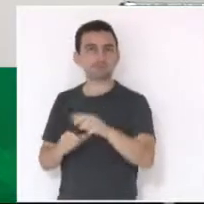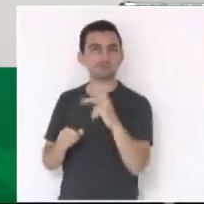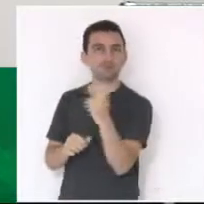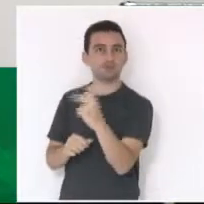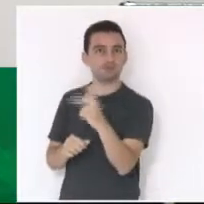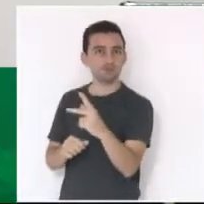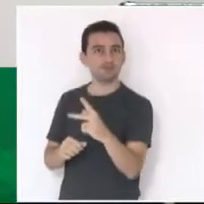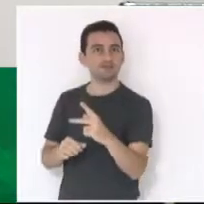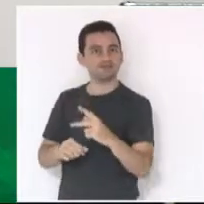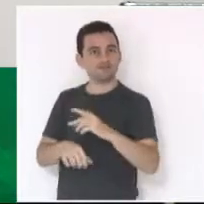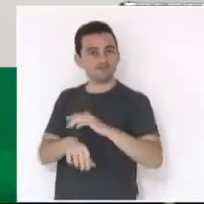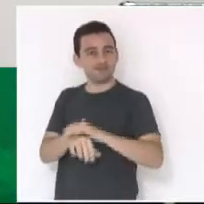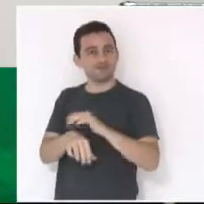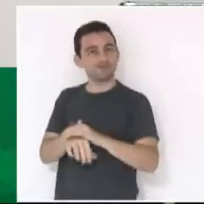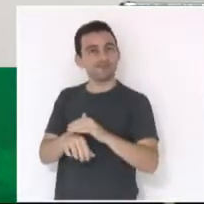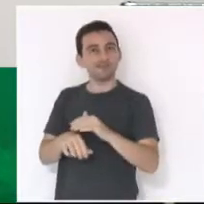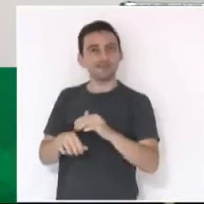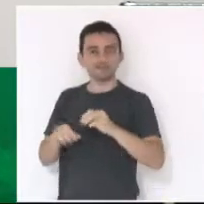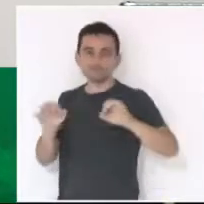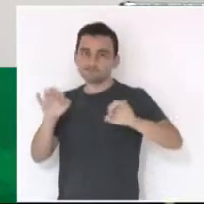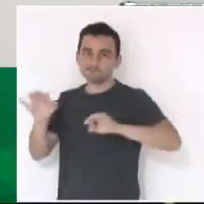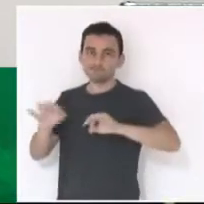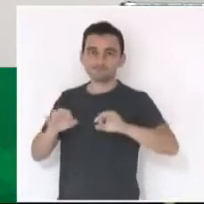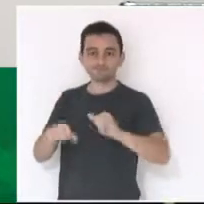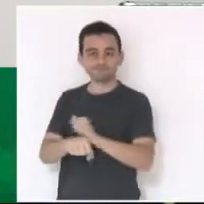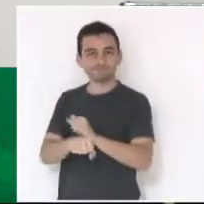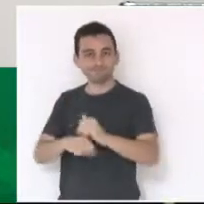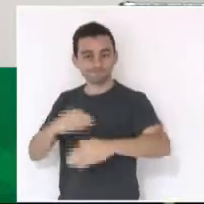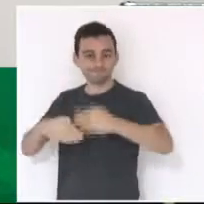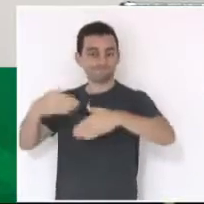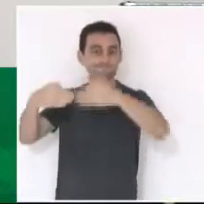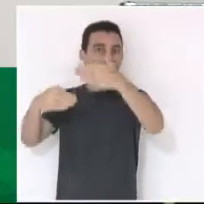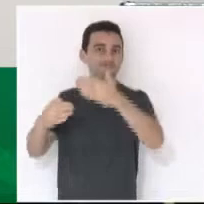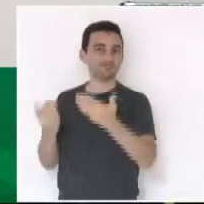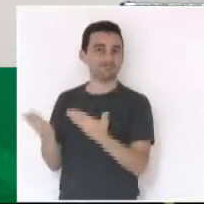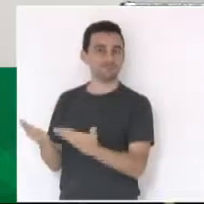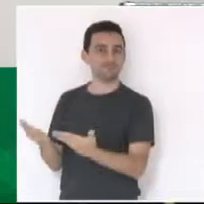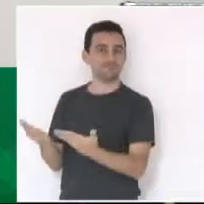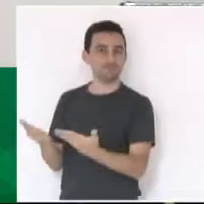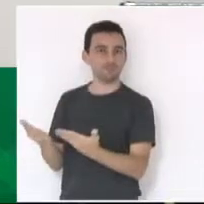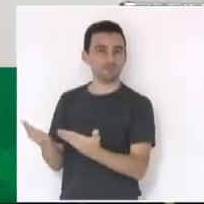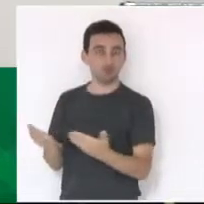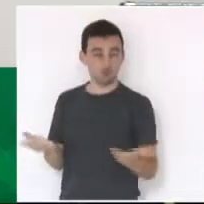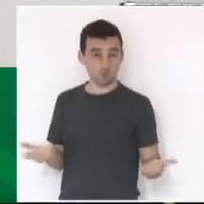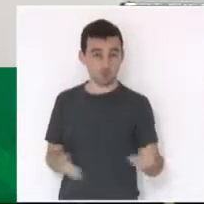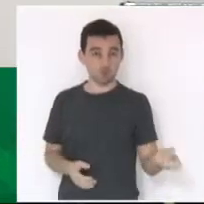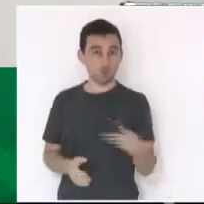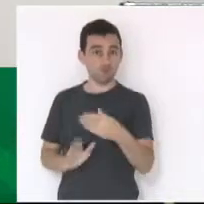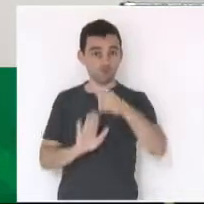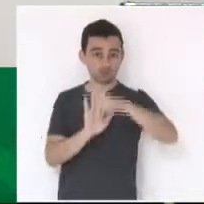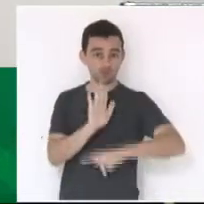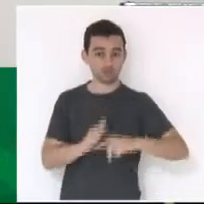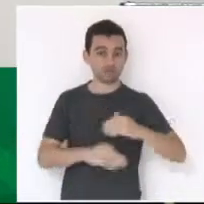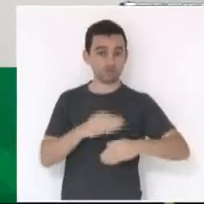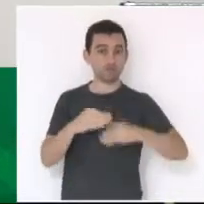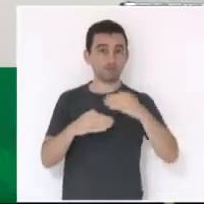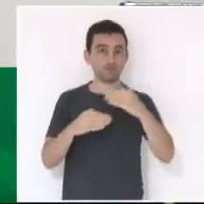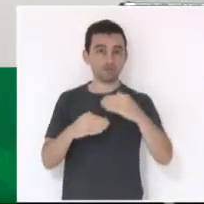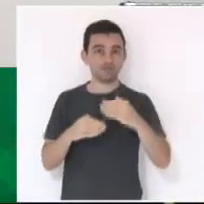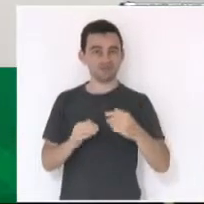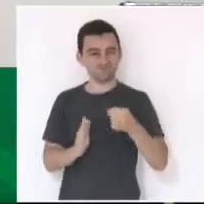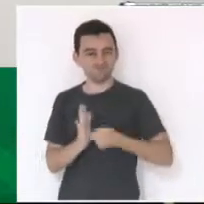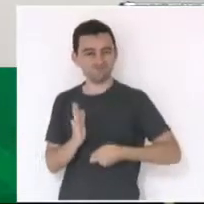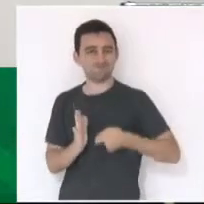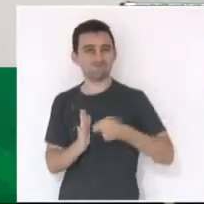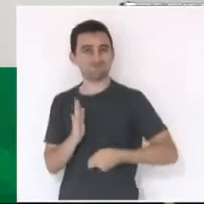grande e instrumentos estratégicos de desenvolvimento o novo projeto Nacional de Desenvolvimento nascido na